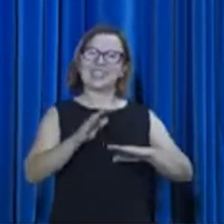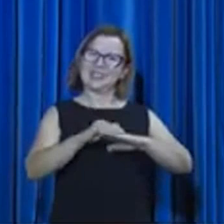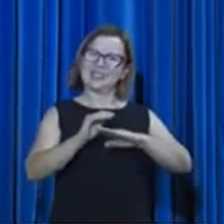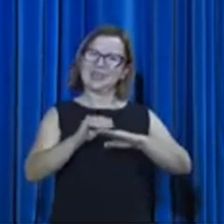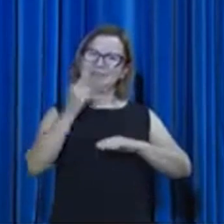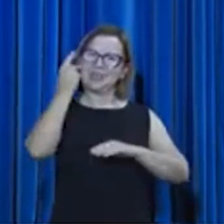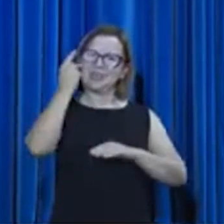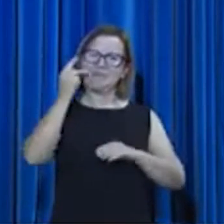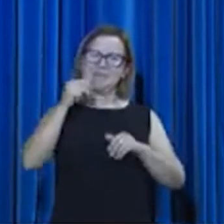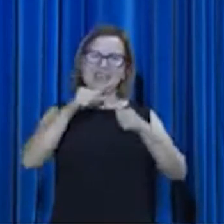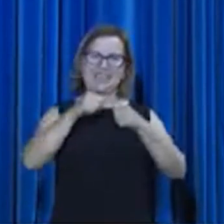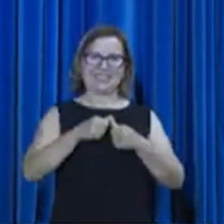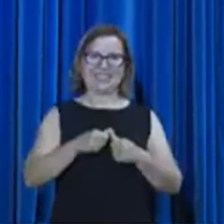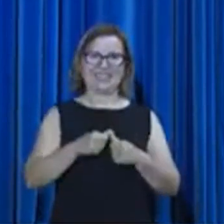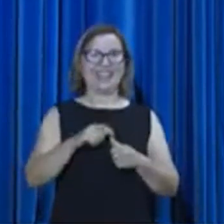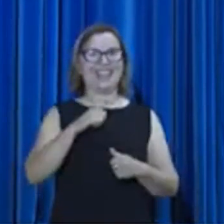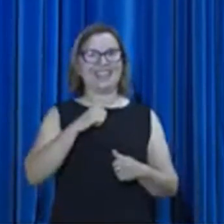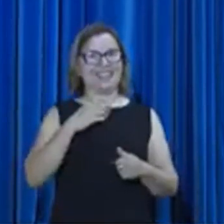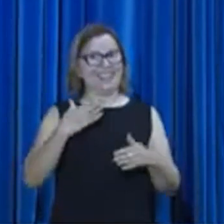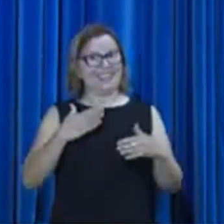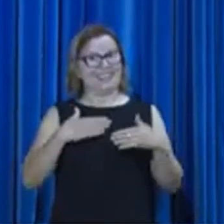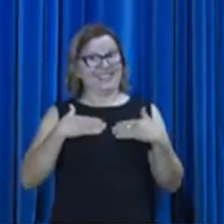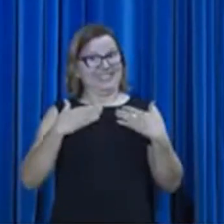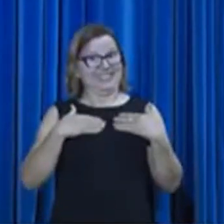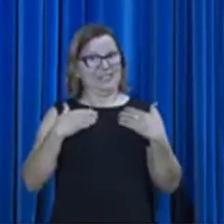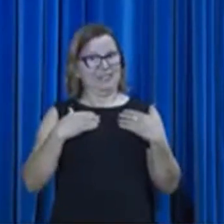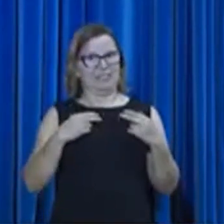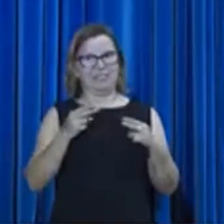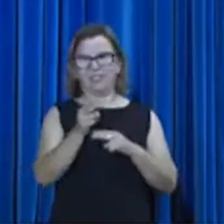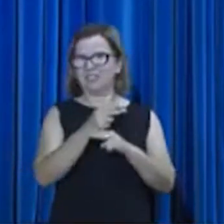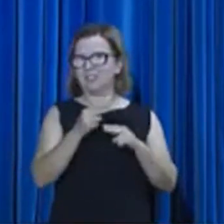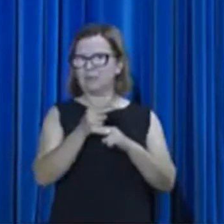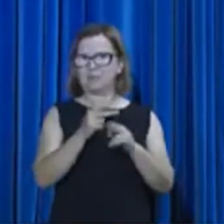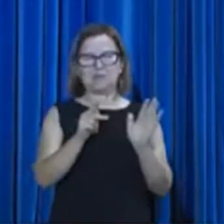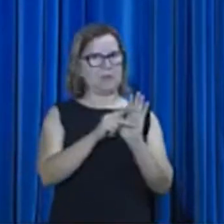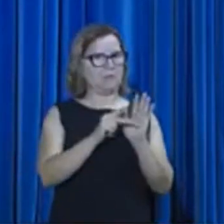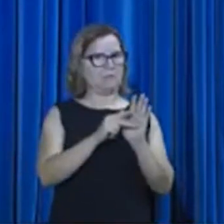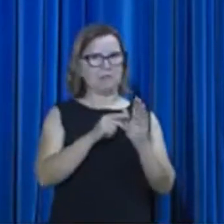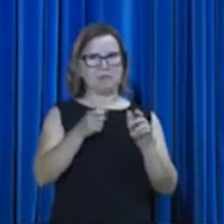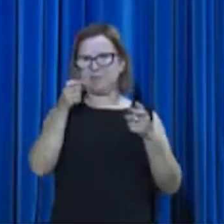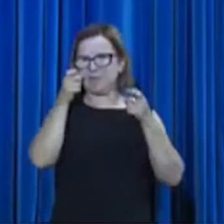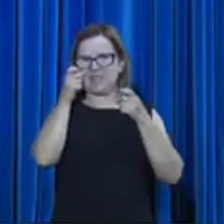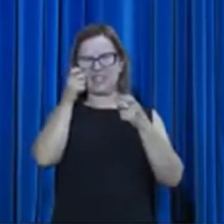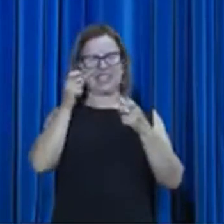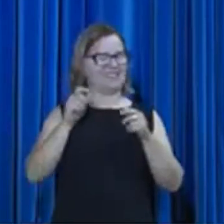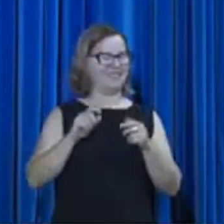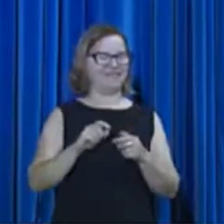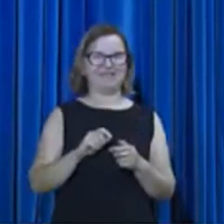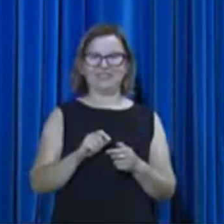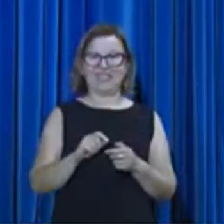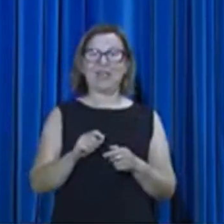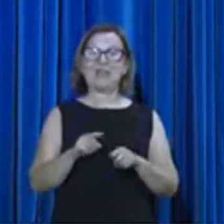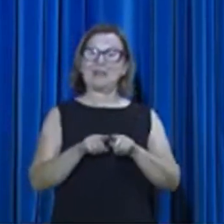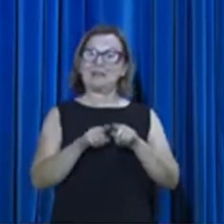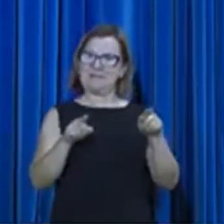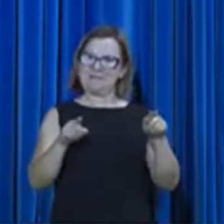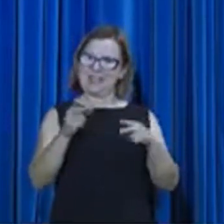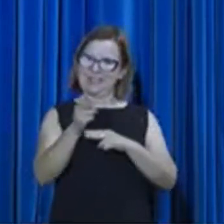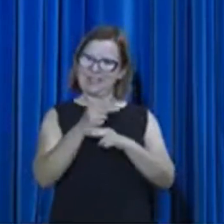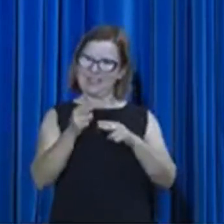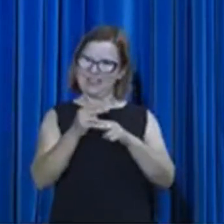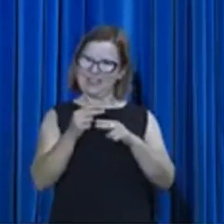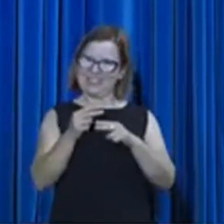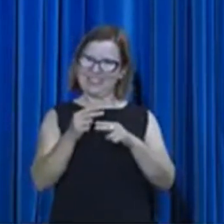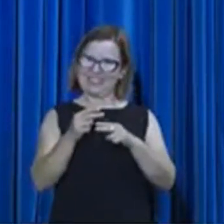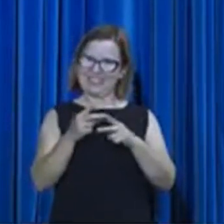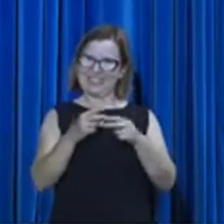Ele tem contentamento e não busca seus próprios interesses, mas os do seu Senhor.